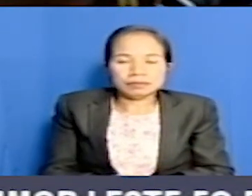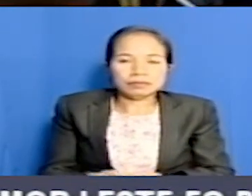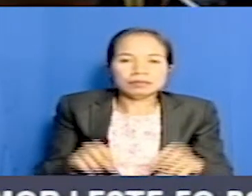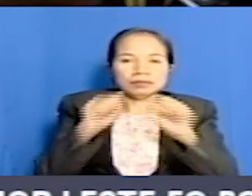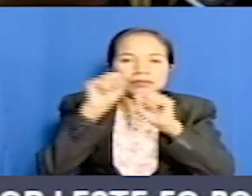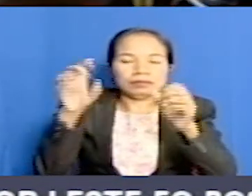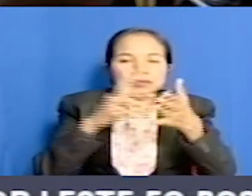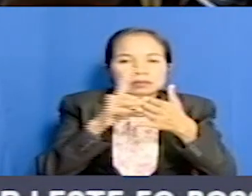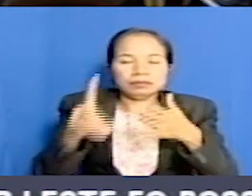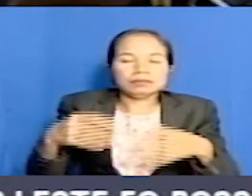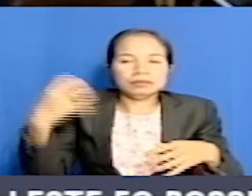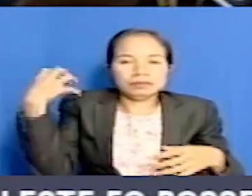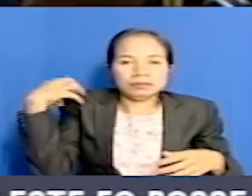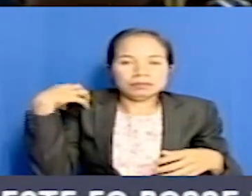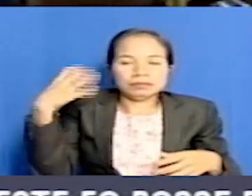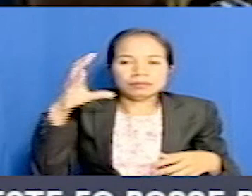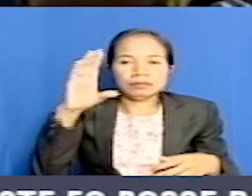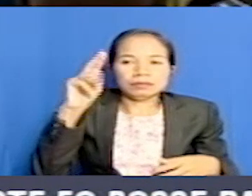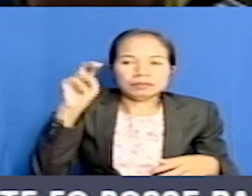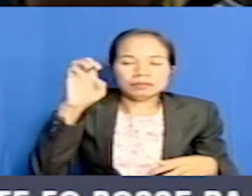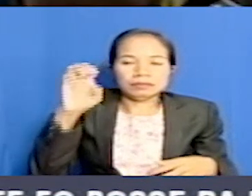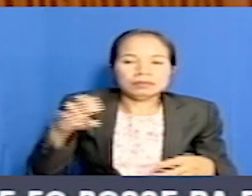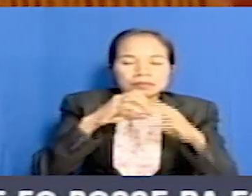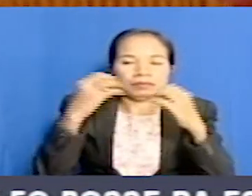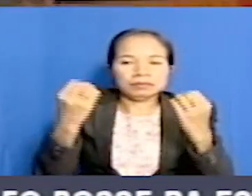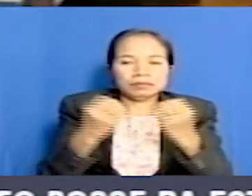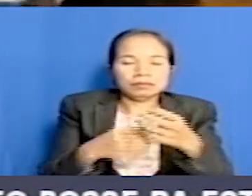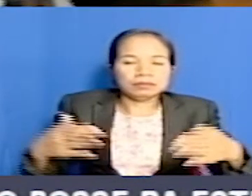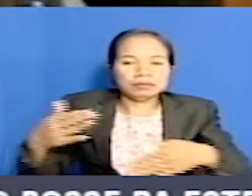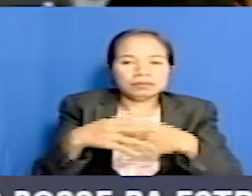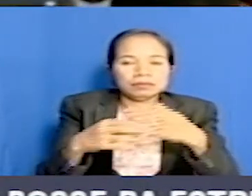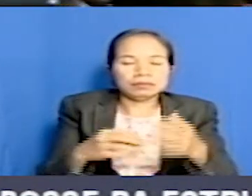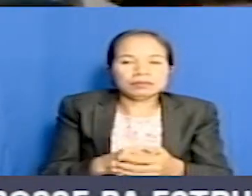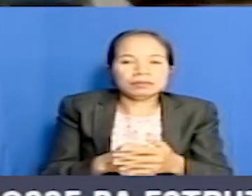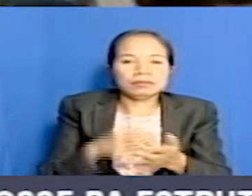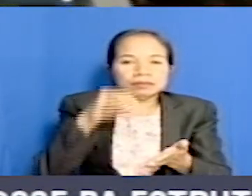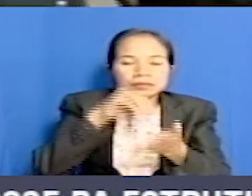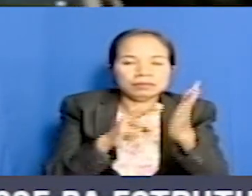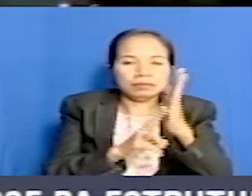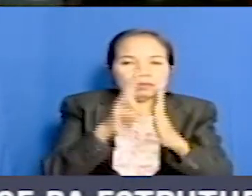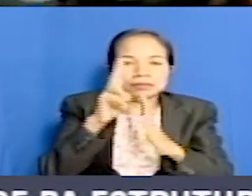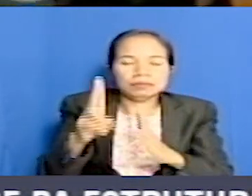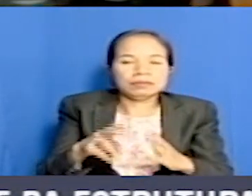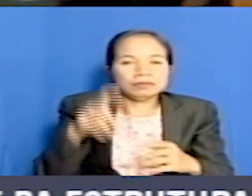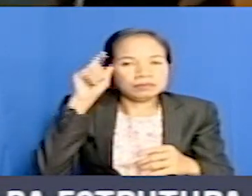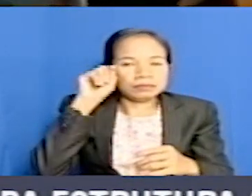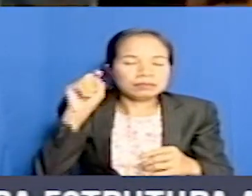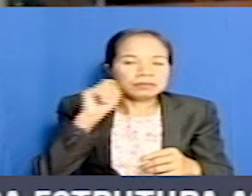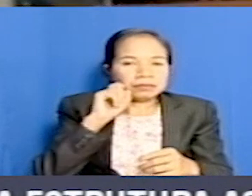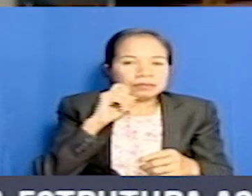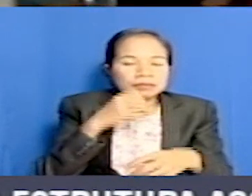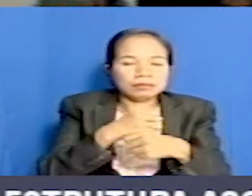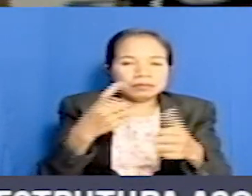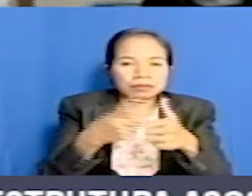Sábado, semana ne, e edifício CNE, Organização Clibur Taneans Obra Mambot Kairala Sanana Gusmão,